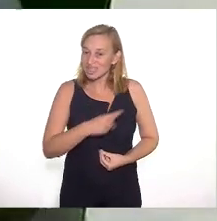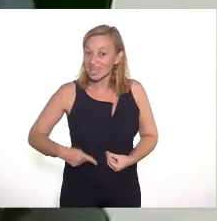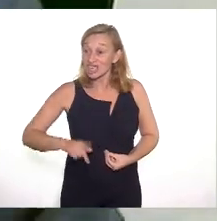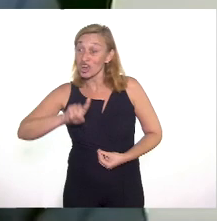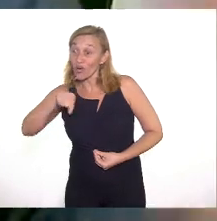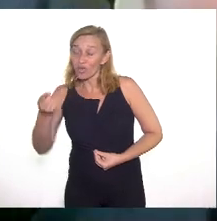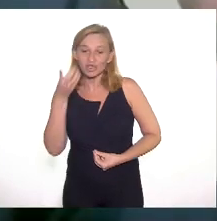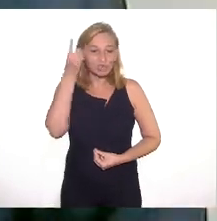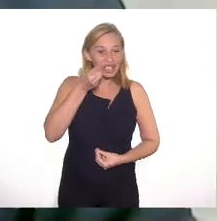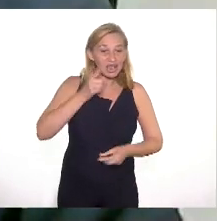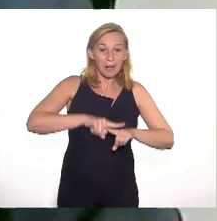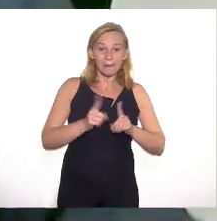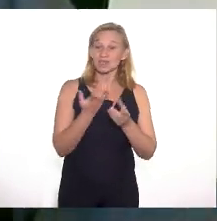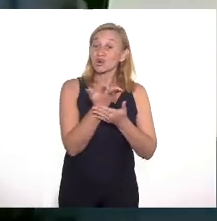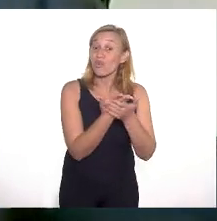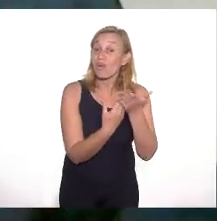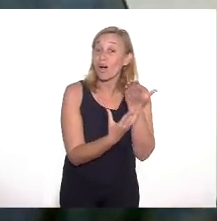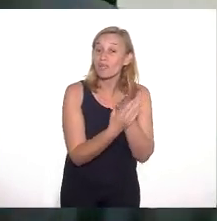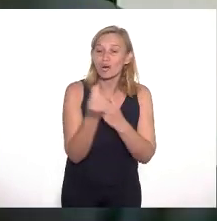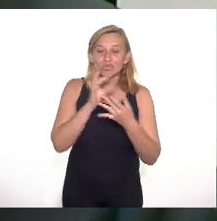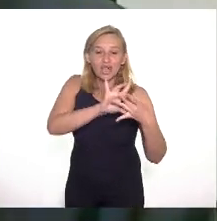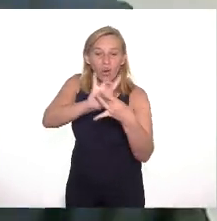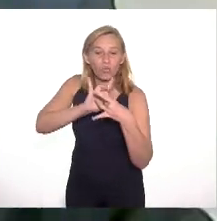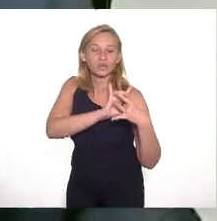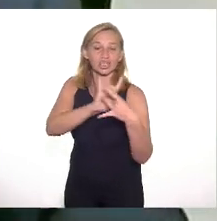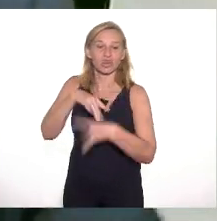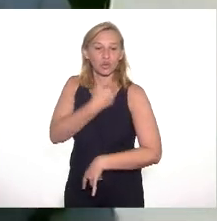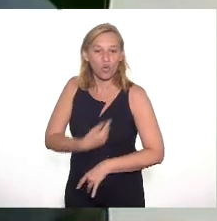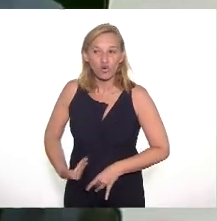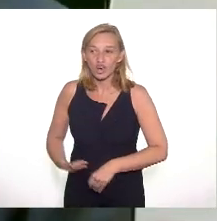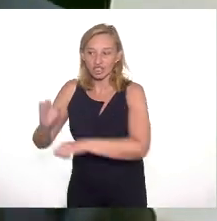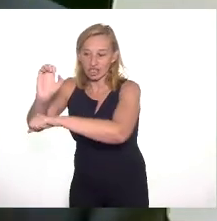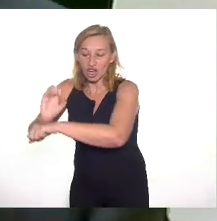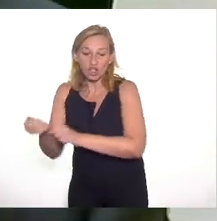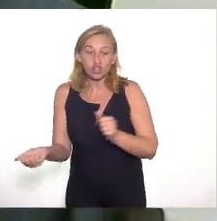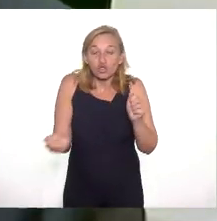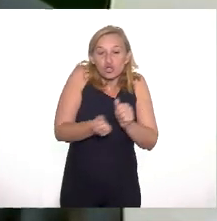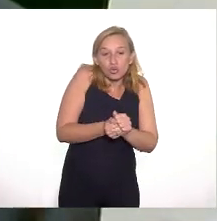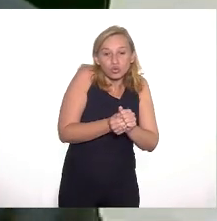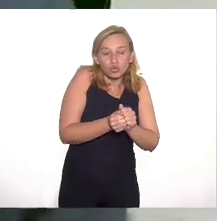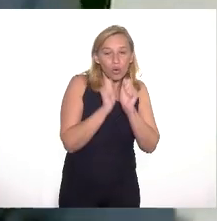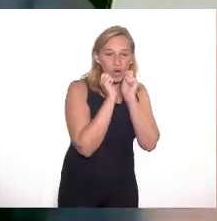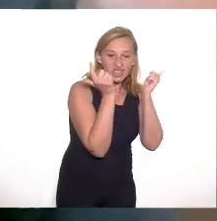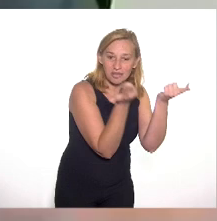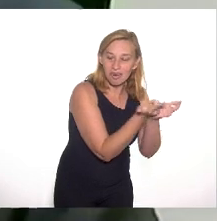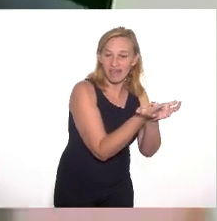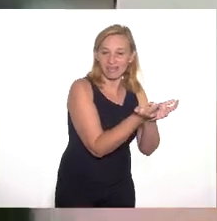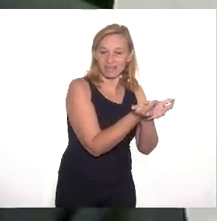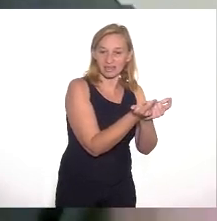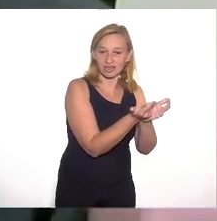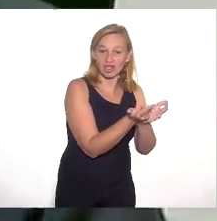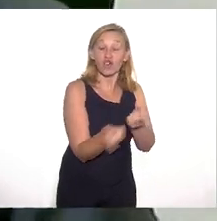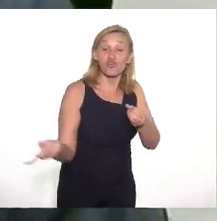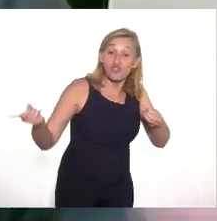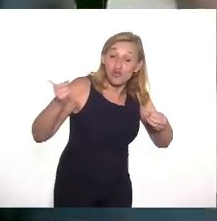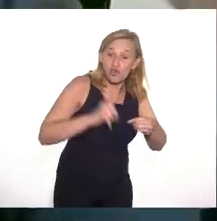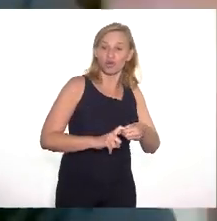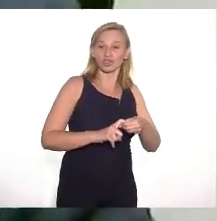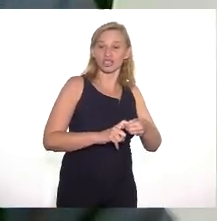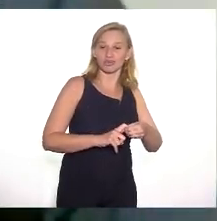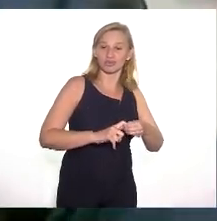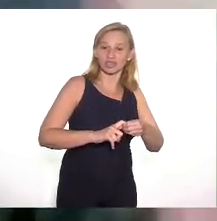deputados, mas com a mão da união do governo estadual, junto com a Assembleia Legislativa, voltaremos